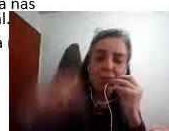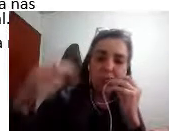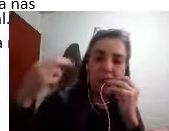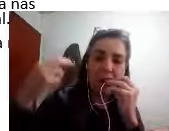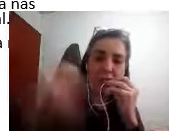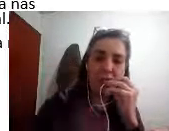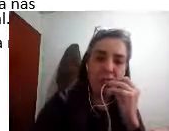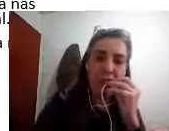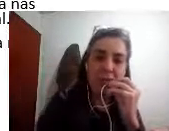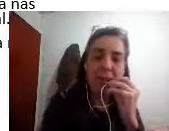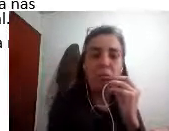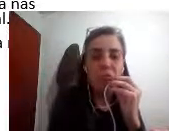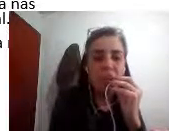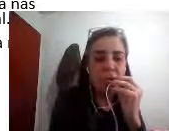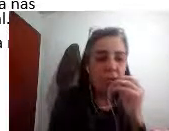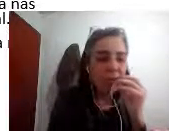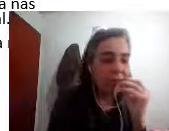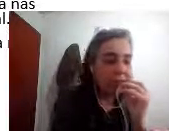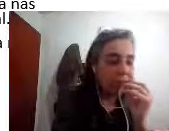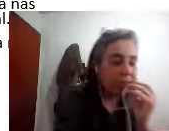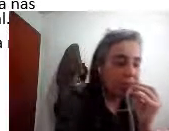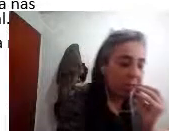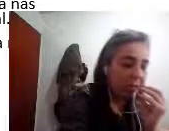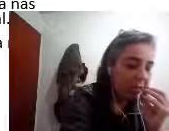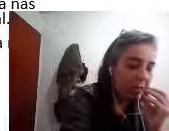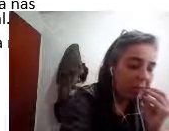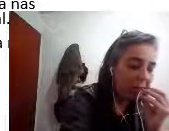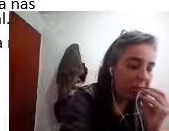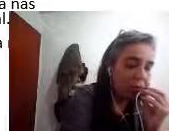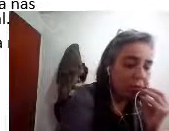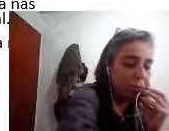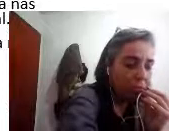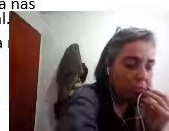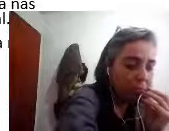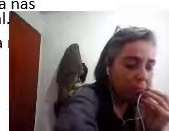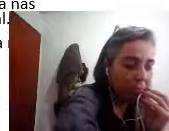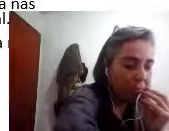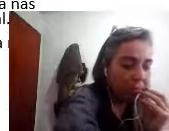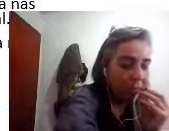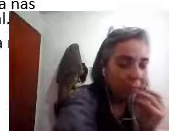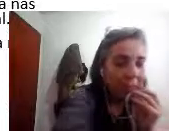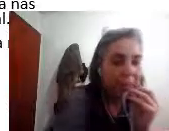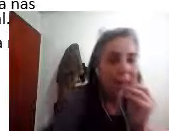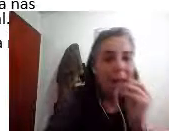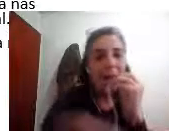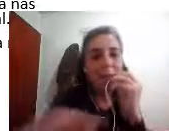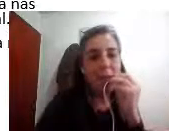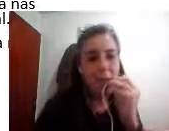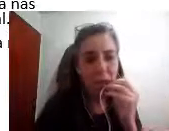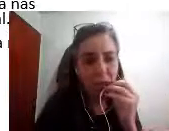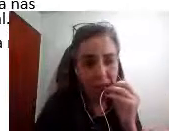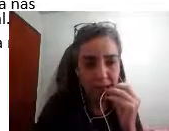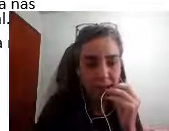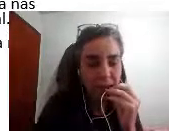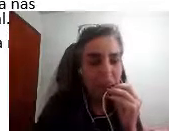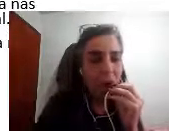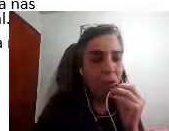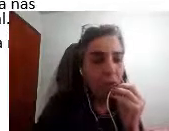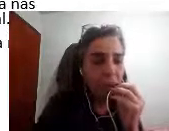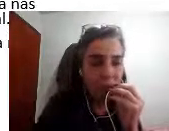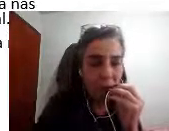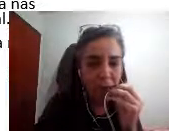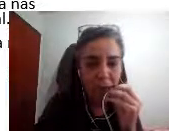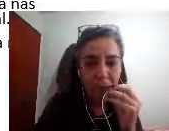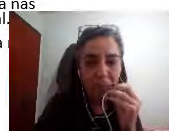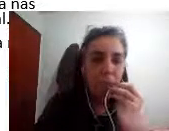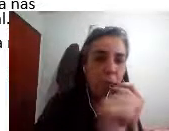Aí, a gente tem um segundo exercício aqui dentro da mesma aulinha, onde